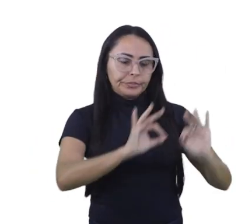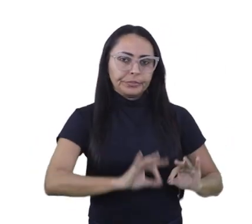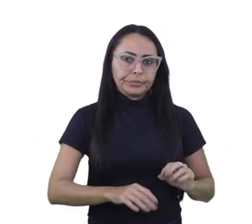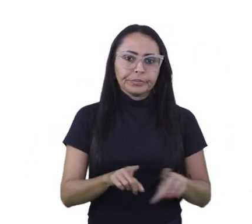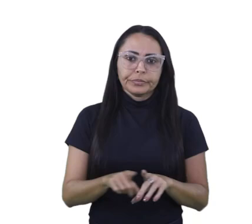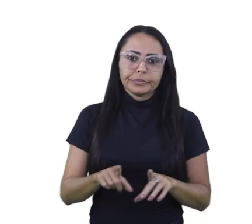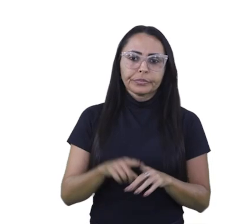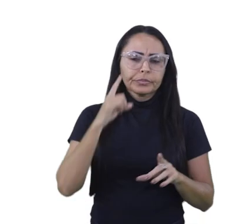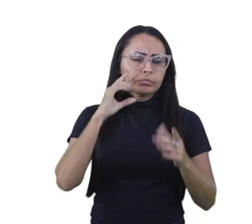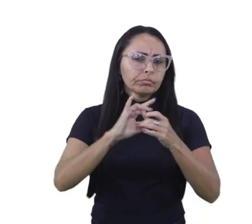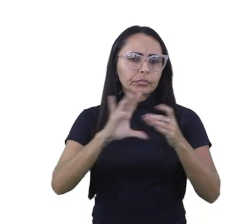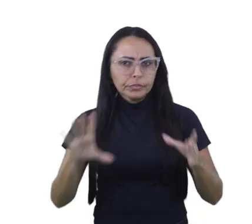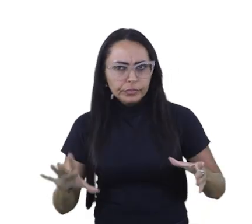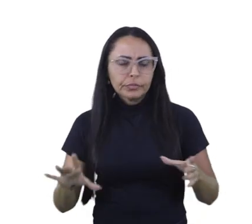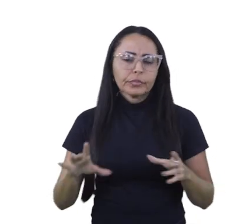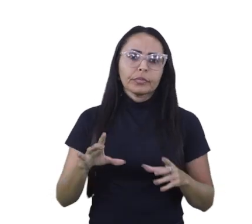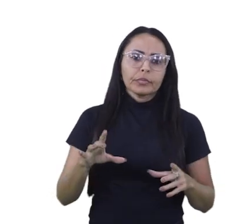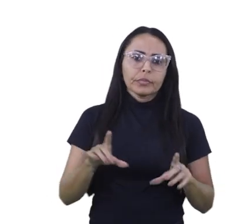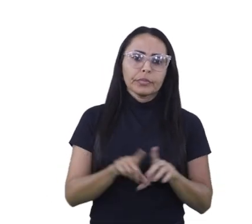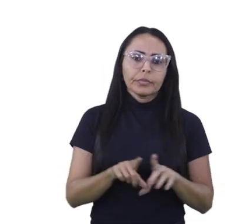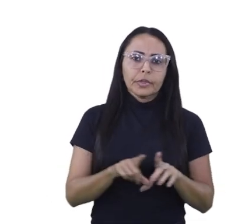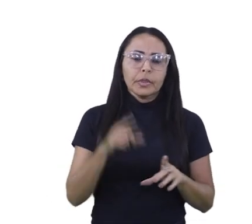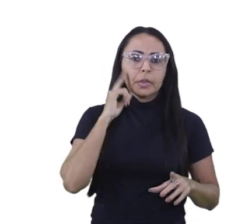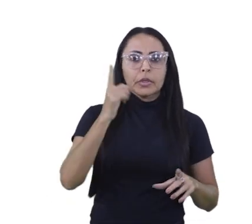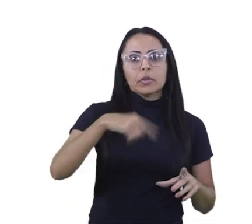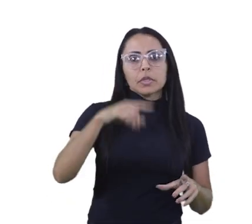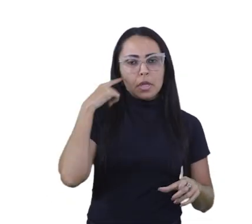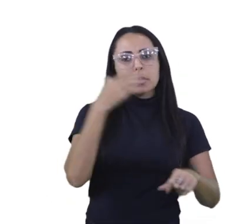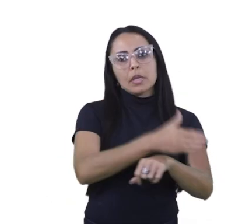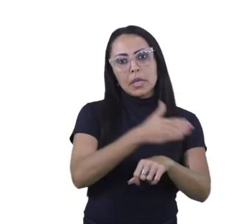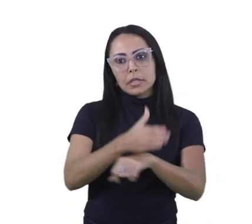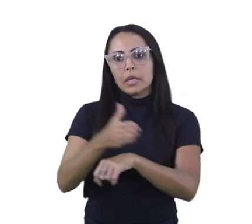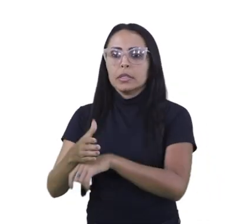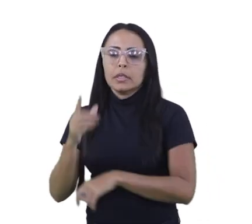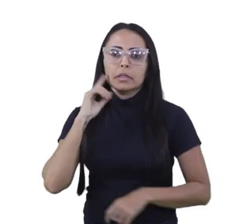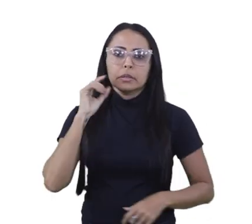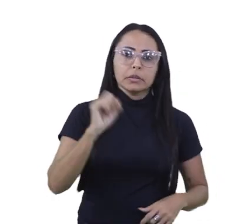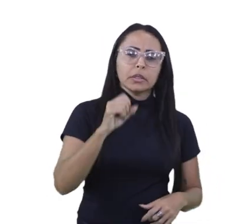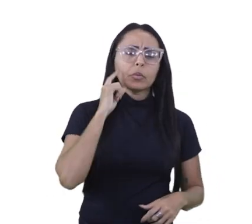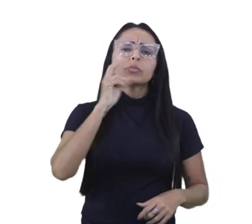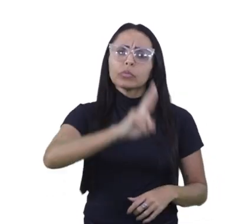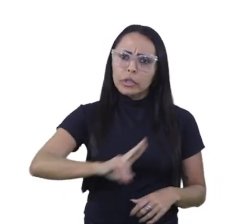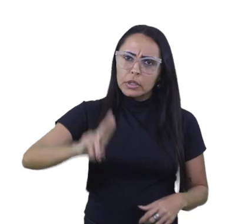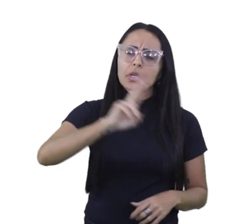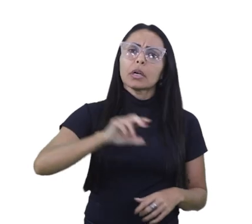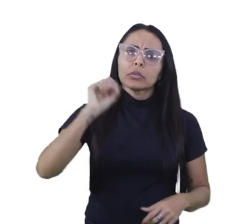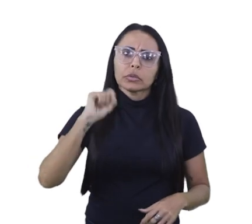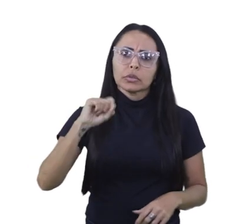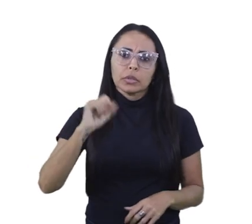ele é disponibilizado, disseminado, né, para que você tenha acesso a ele. Então, ele é utilizado e ele